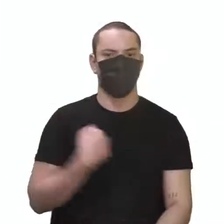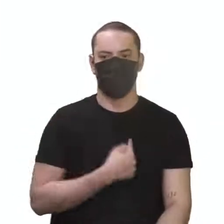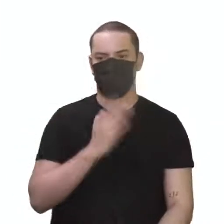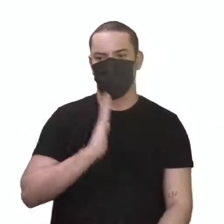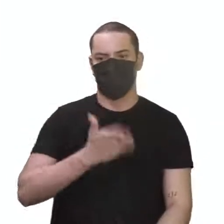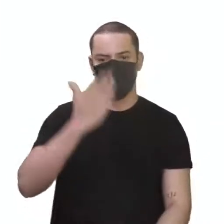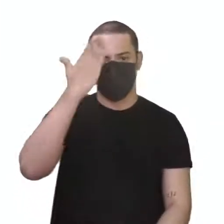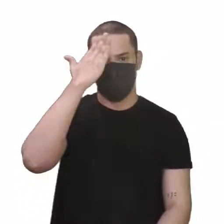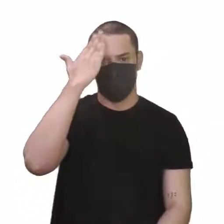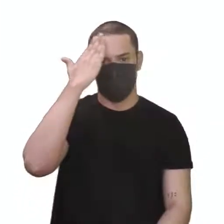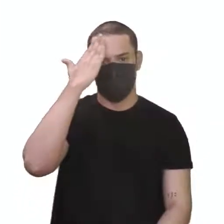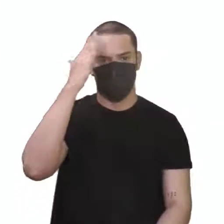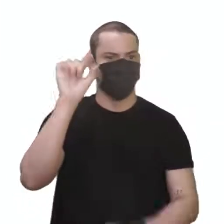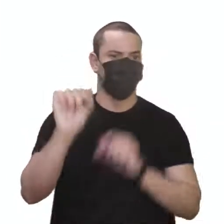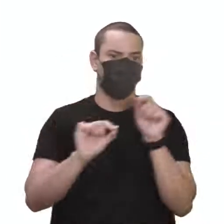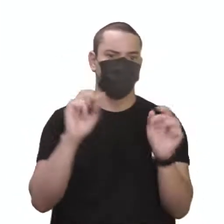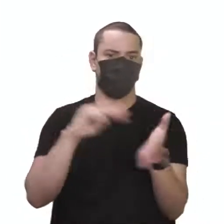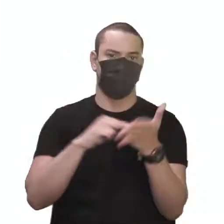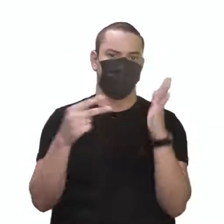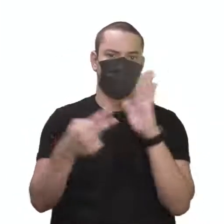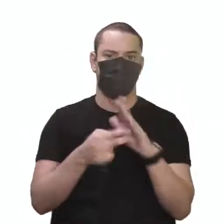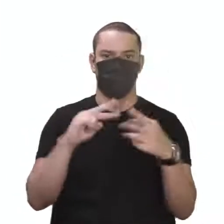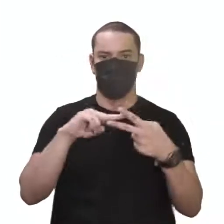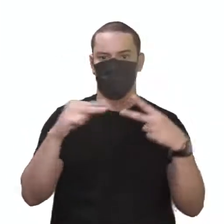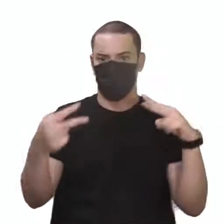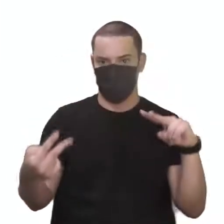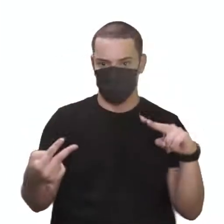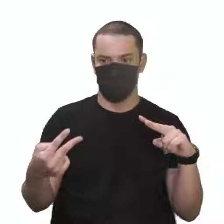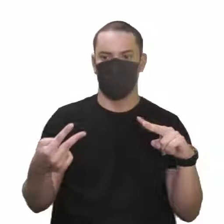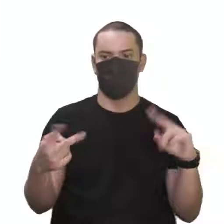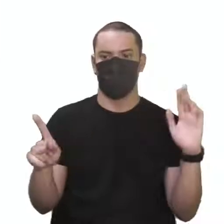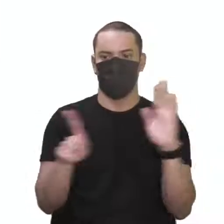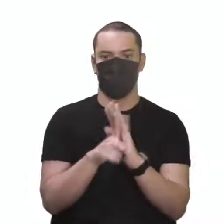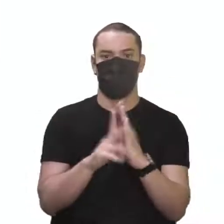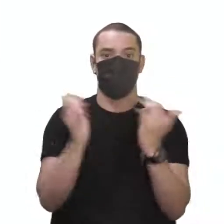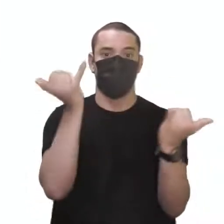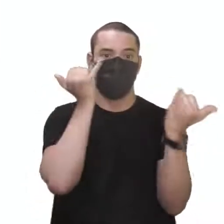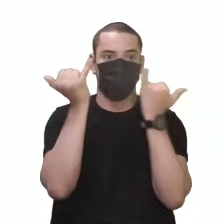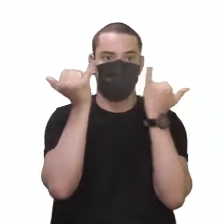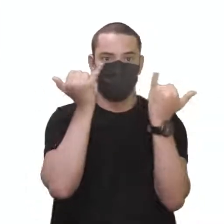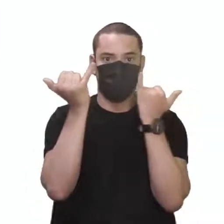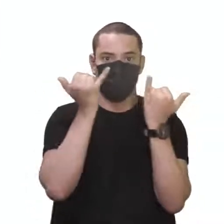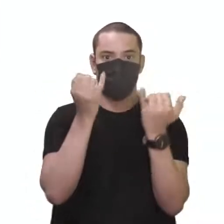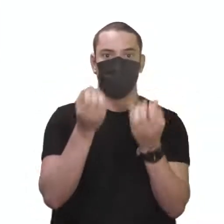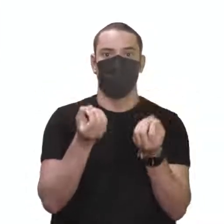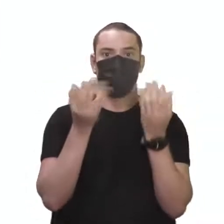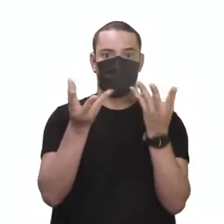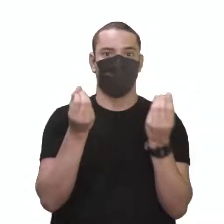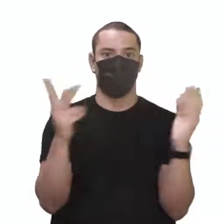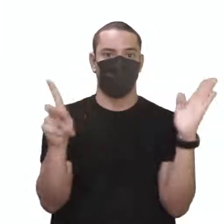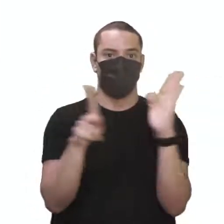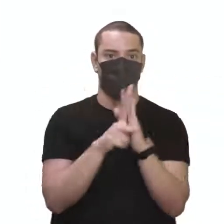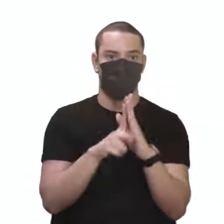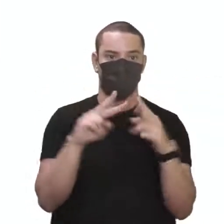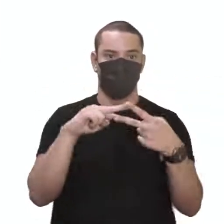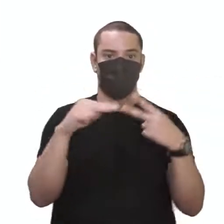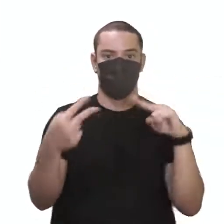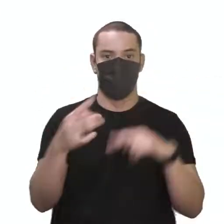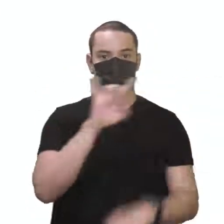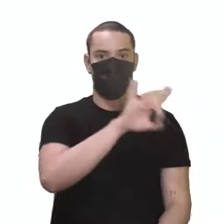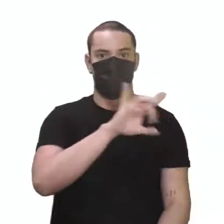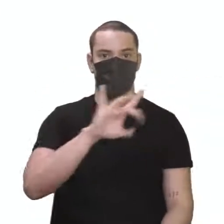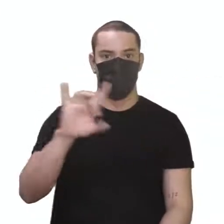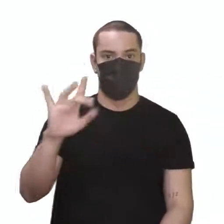bem, obrigado, o que se trata, né? O DNA, que é aquele que vai conter as informações genéticas de